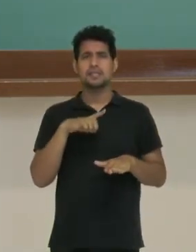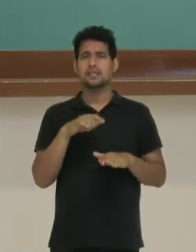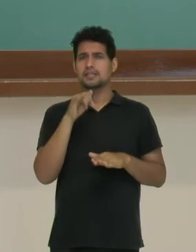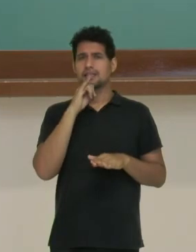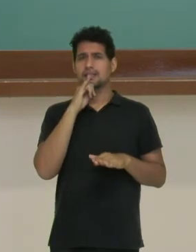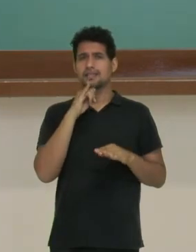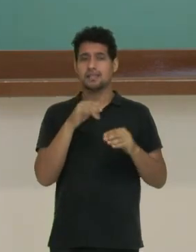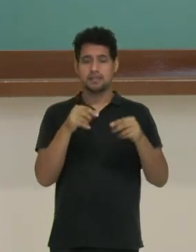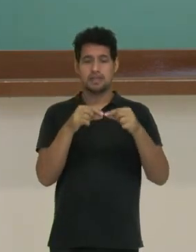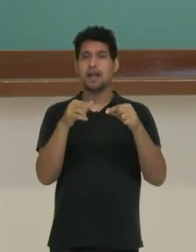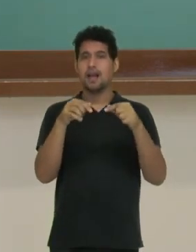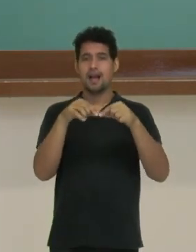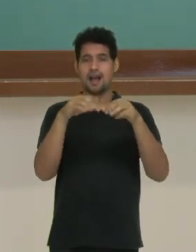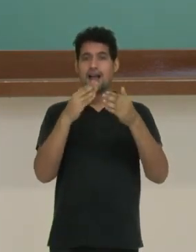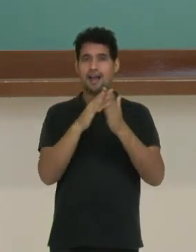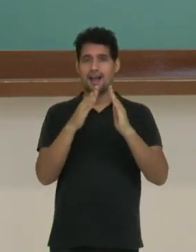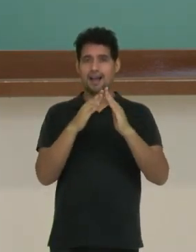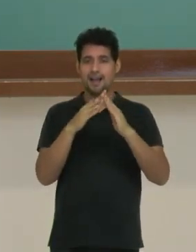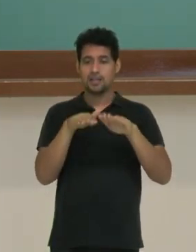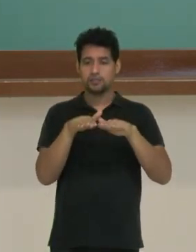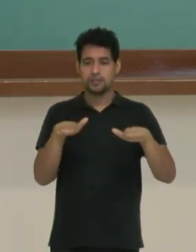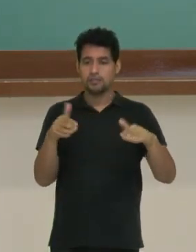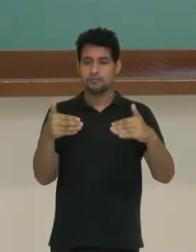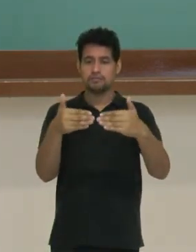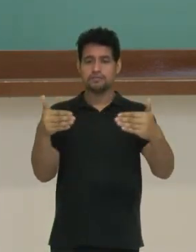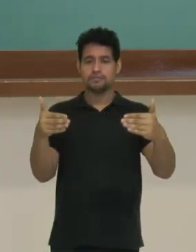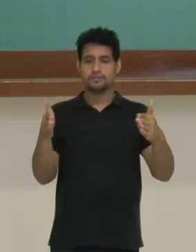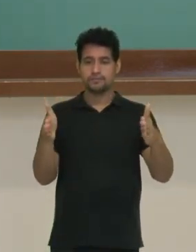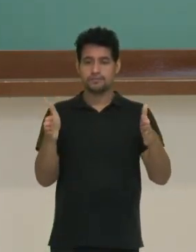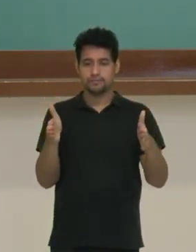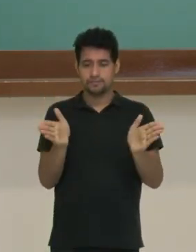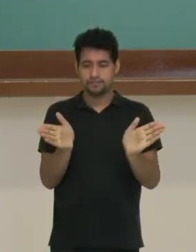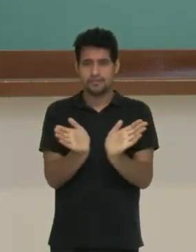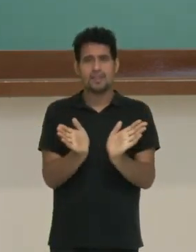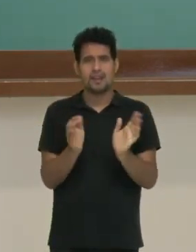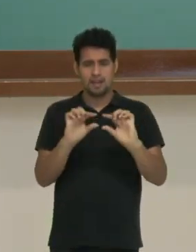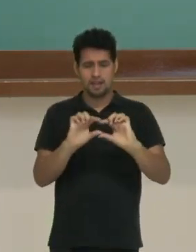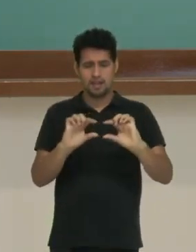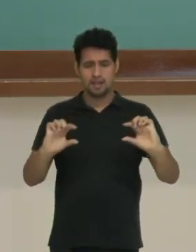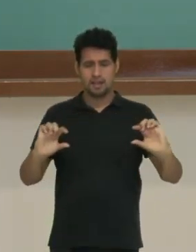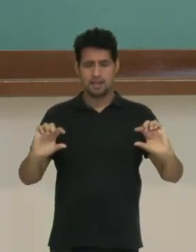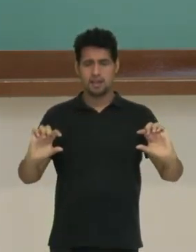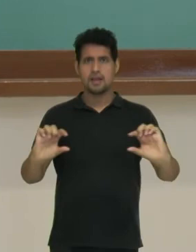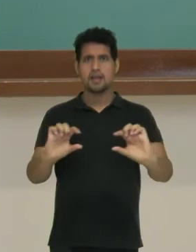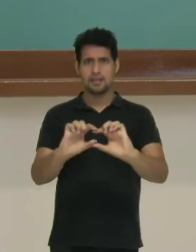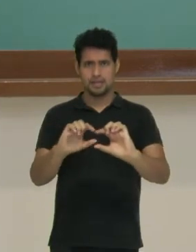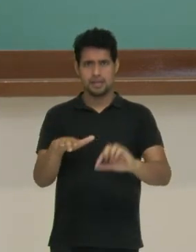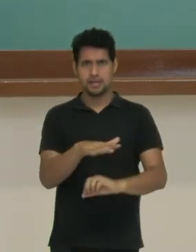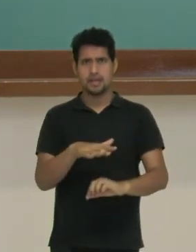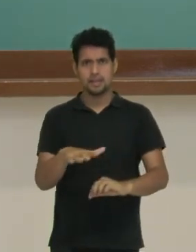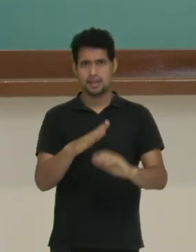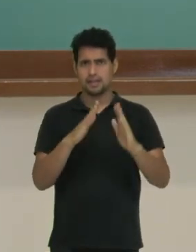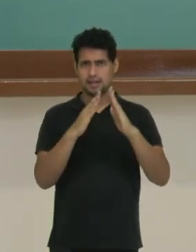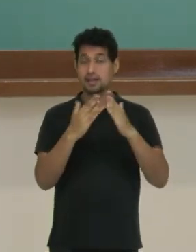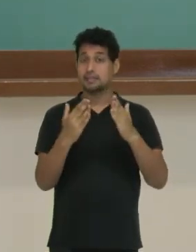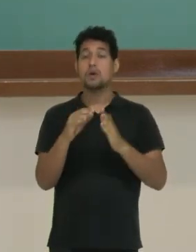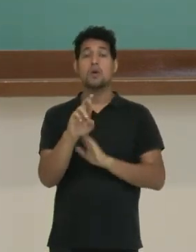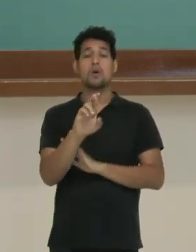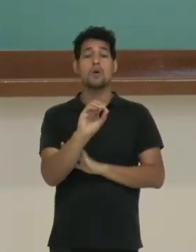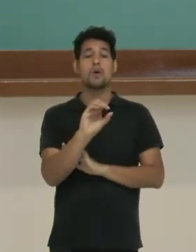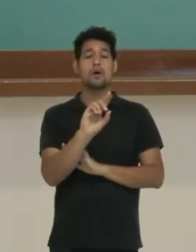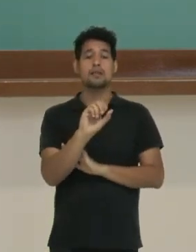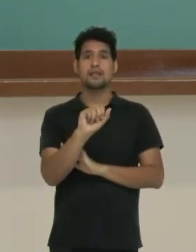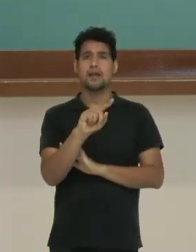vai contornando, né, o nosso cômodo, o nosso quarto, ou enfim, né, alguma peça da sua casa. Aquele rodapézinho,